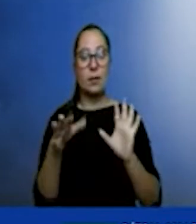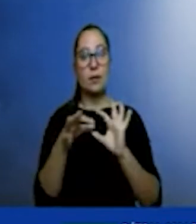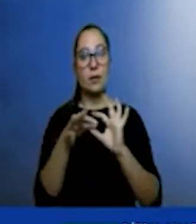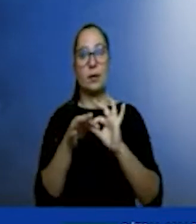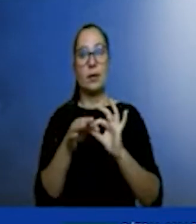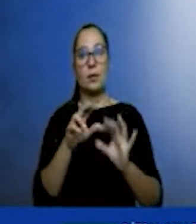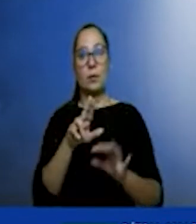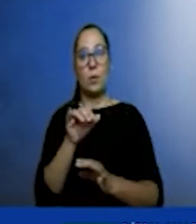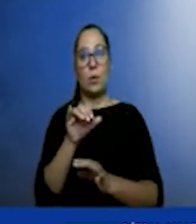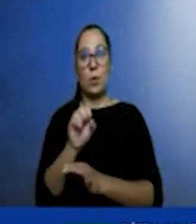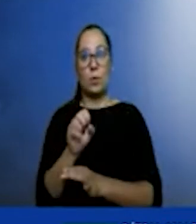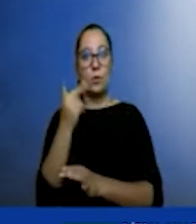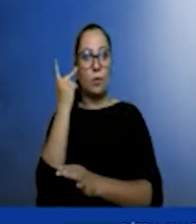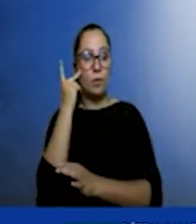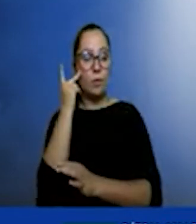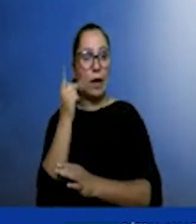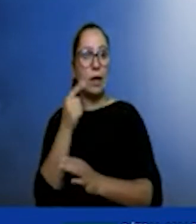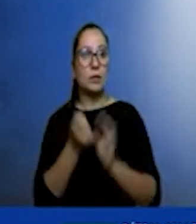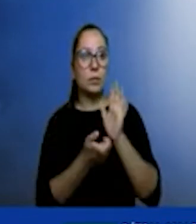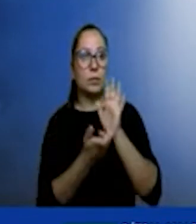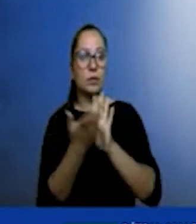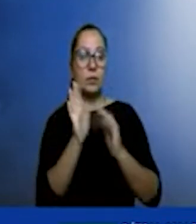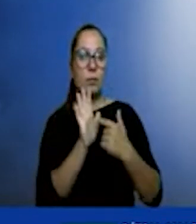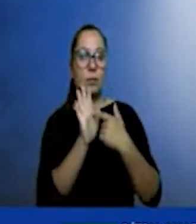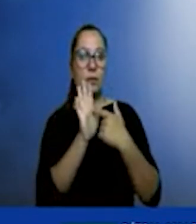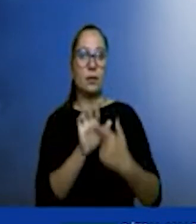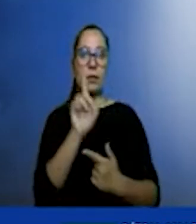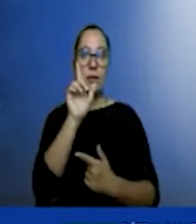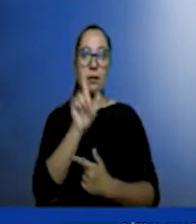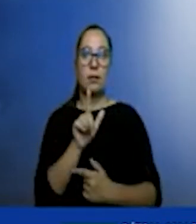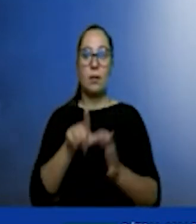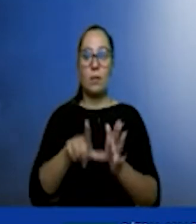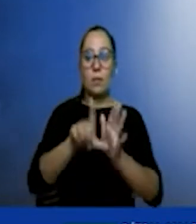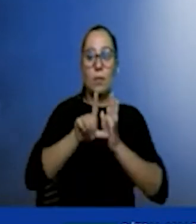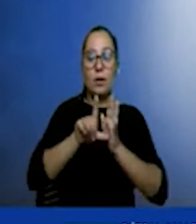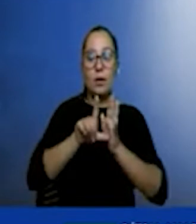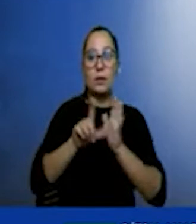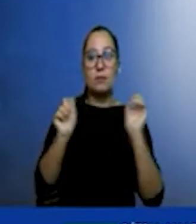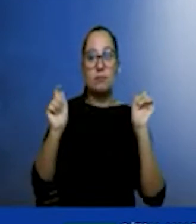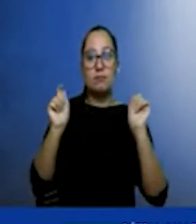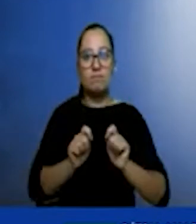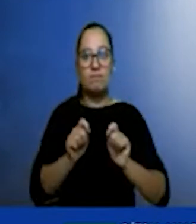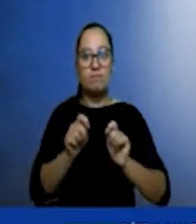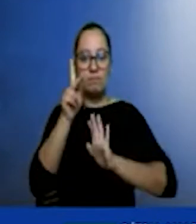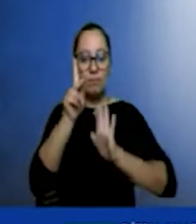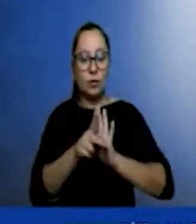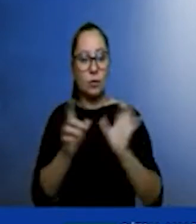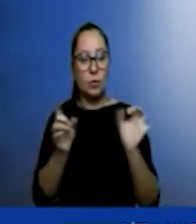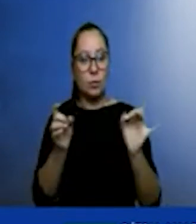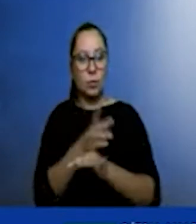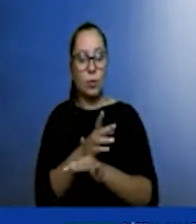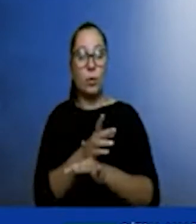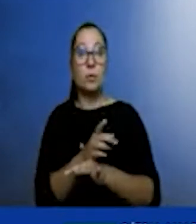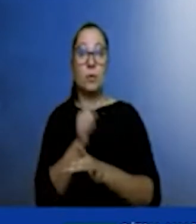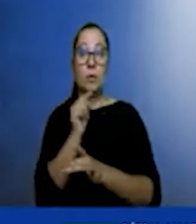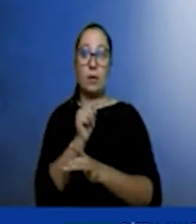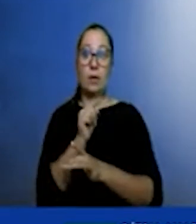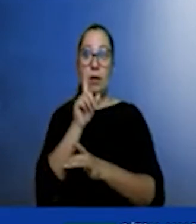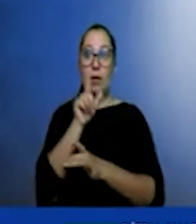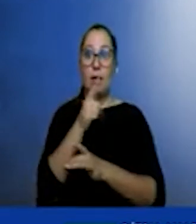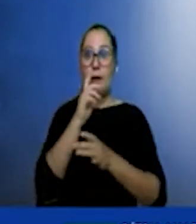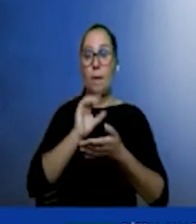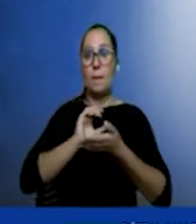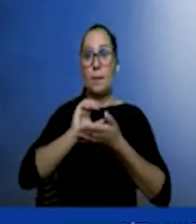números que eu disse agora há pouco, eles são antes de otimizarmos a planta, né? A planta vai ser ao patrocínio da